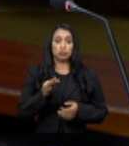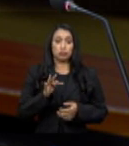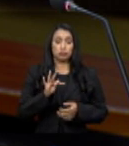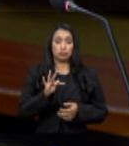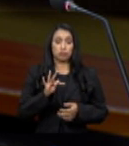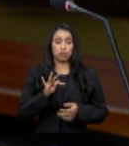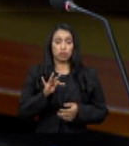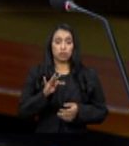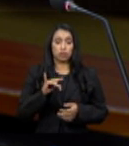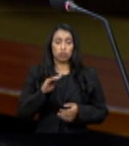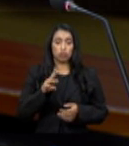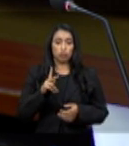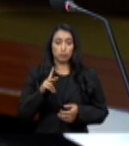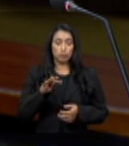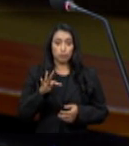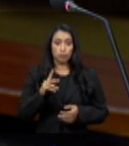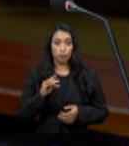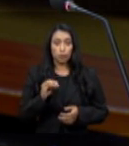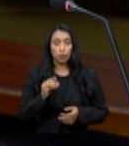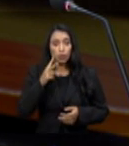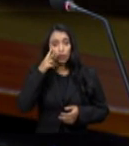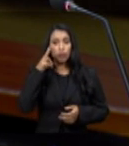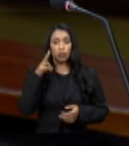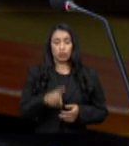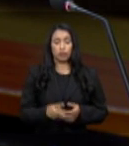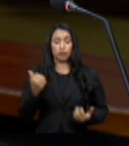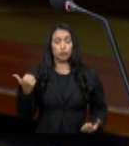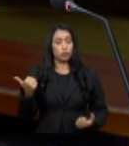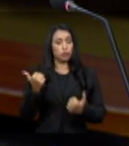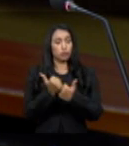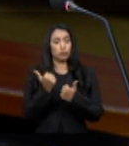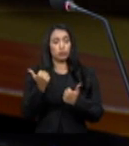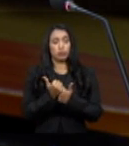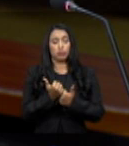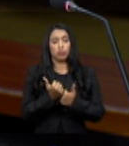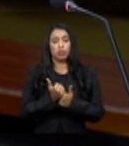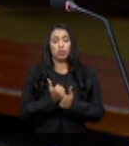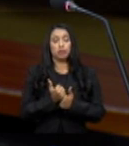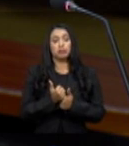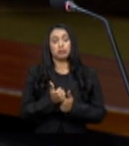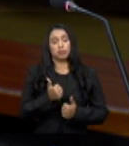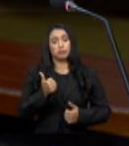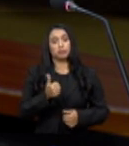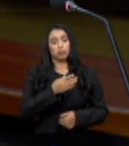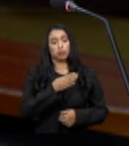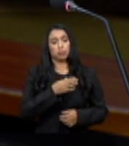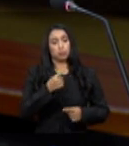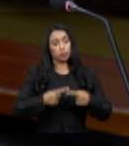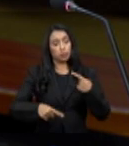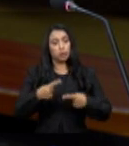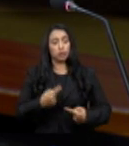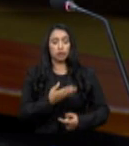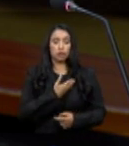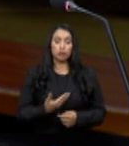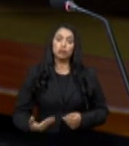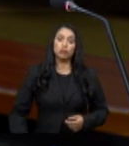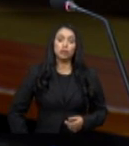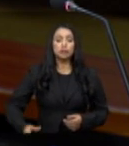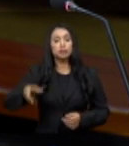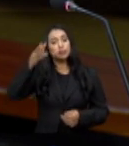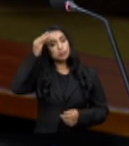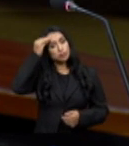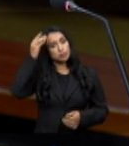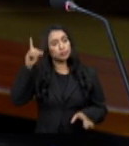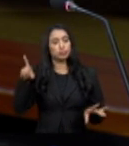indulto nem deve tukur substituir os gestores de políticas públicas entendo ainda que